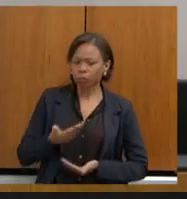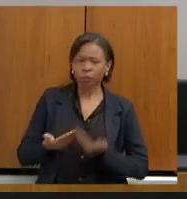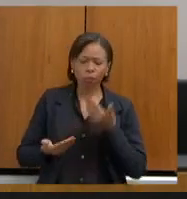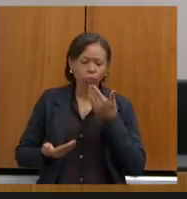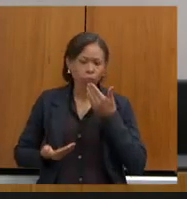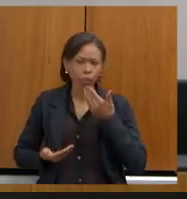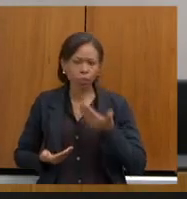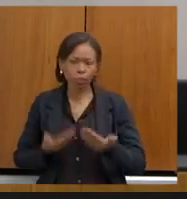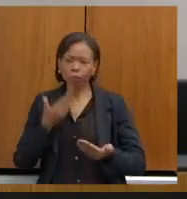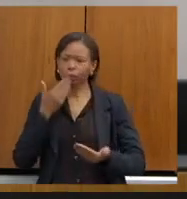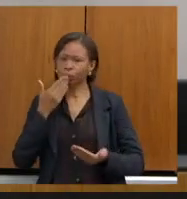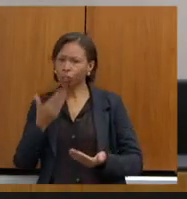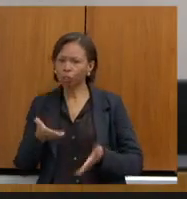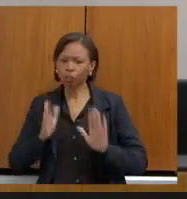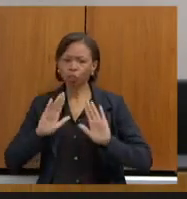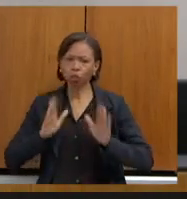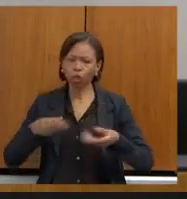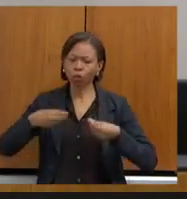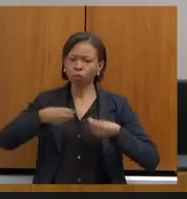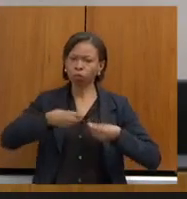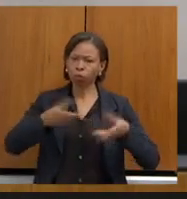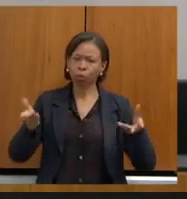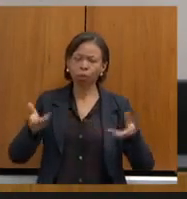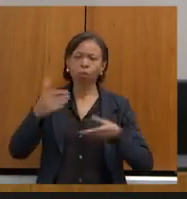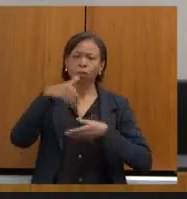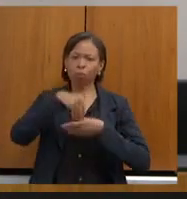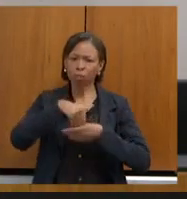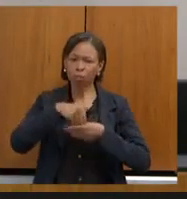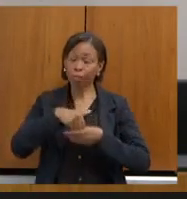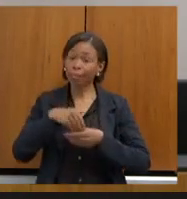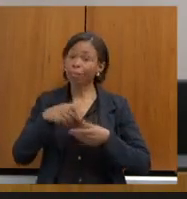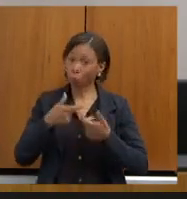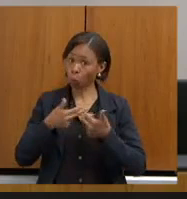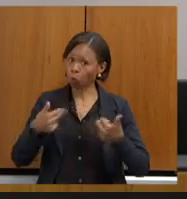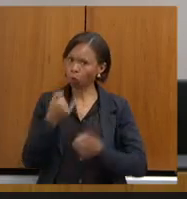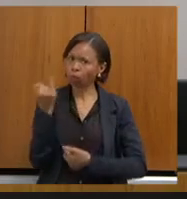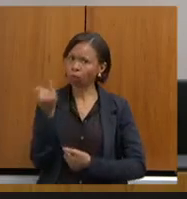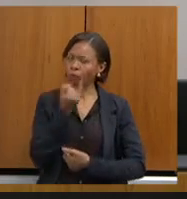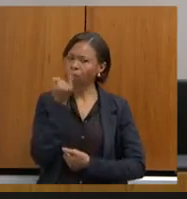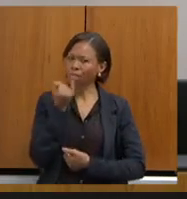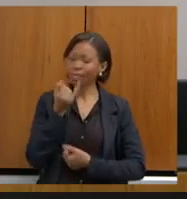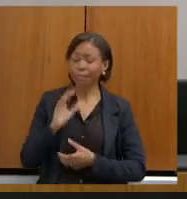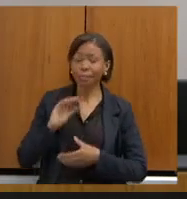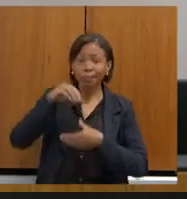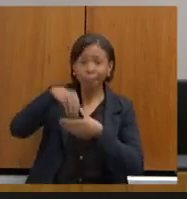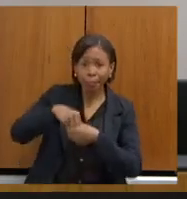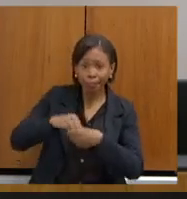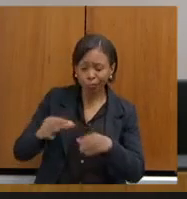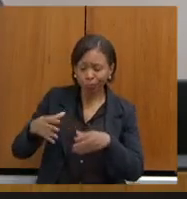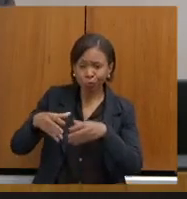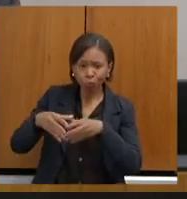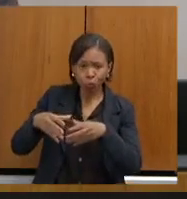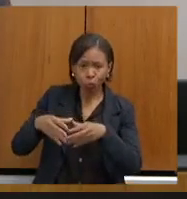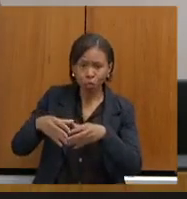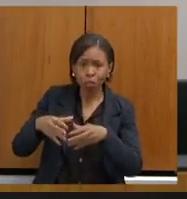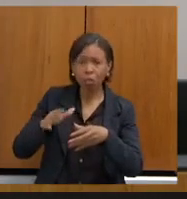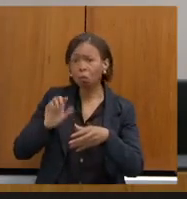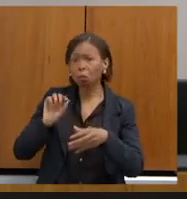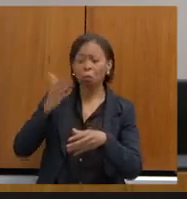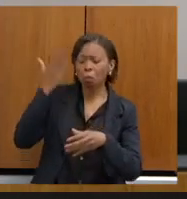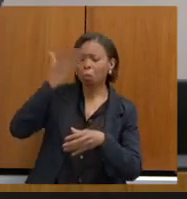Deputado João Leite São peças fundamentais que estão dentro da instituição que são invisíveis porque não estão